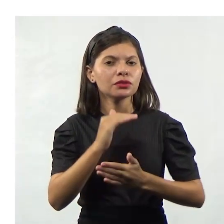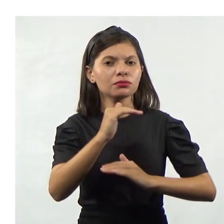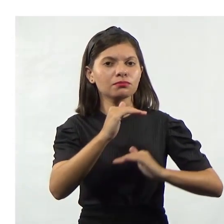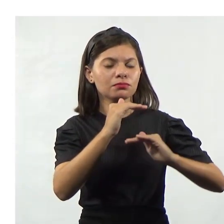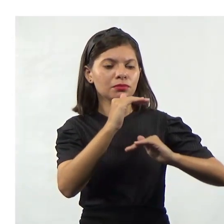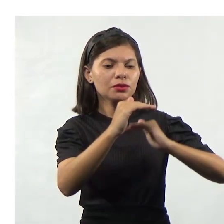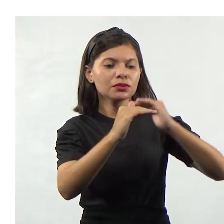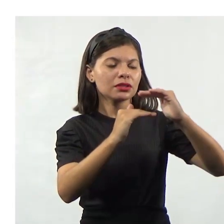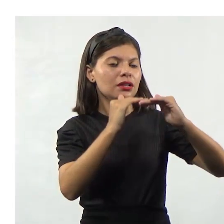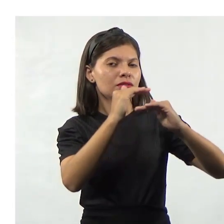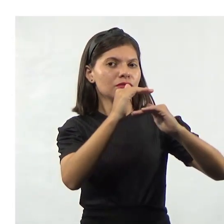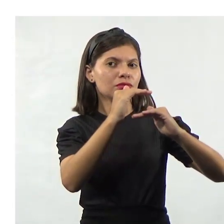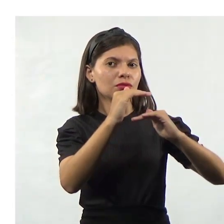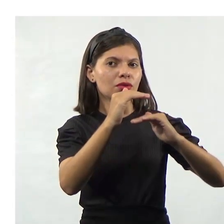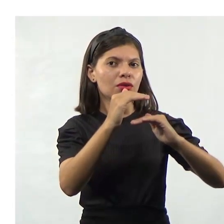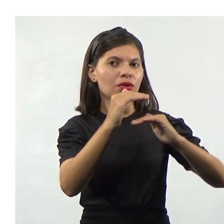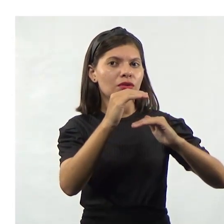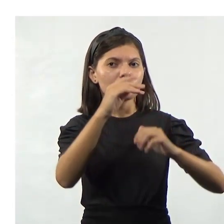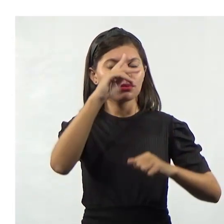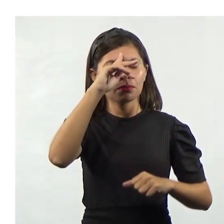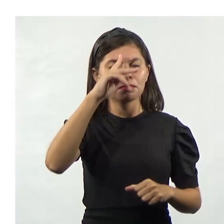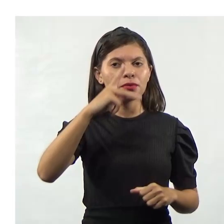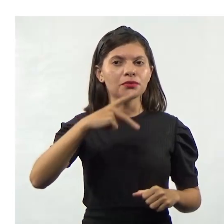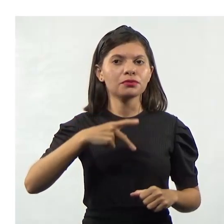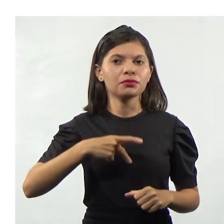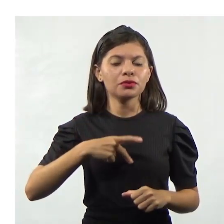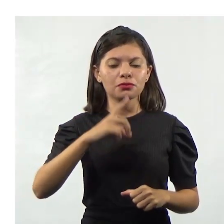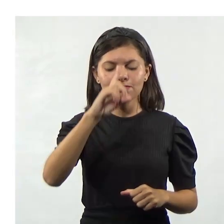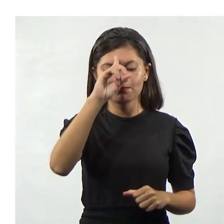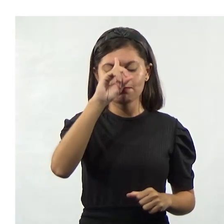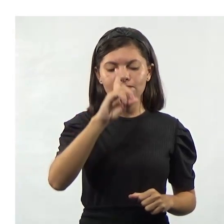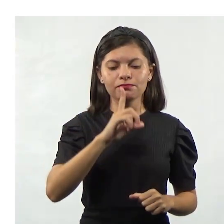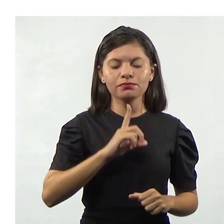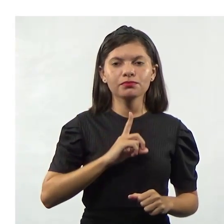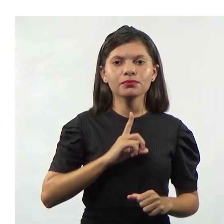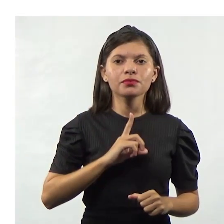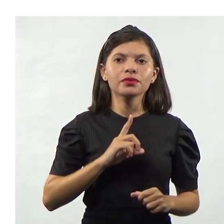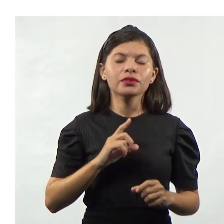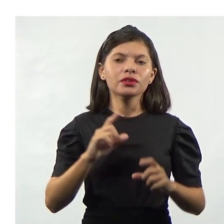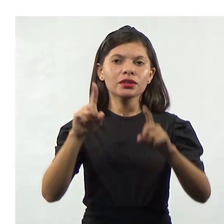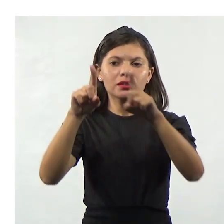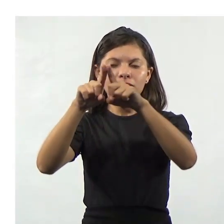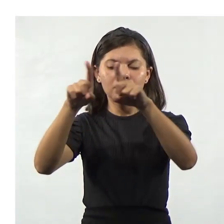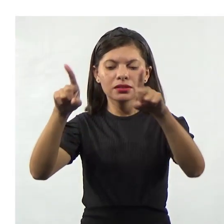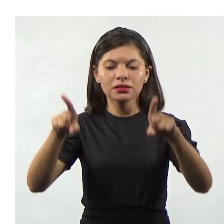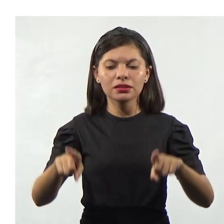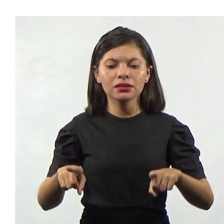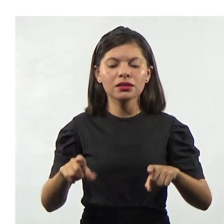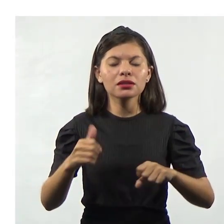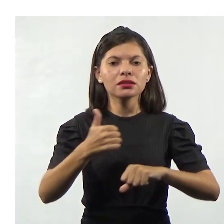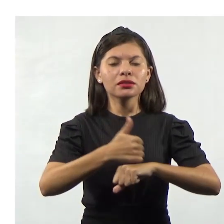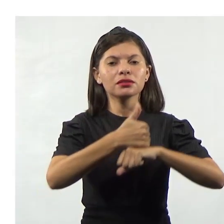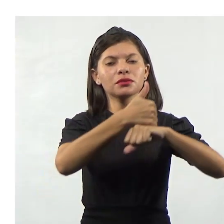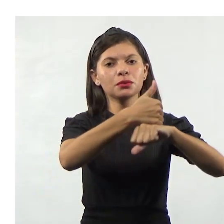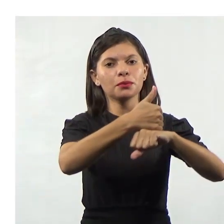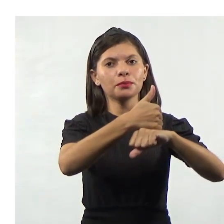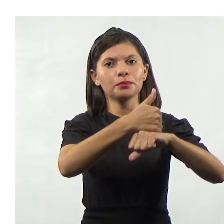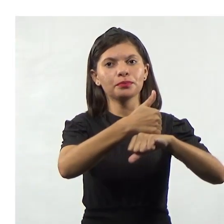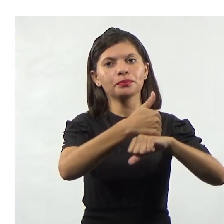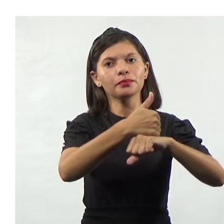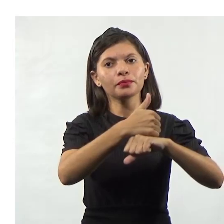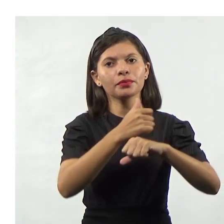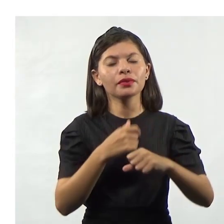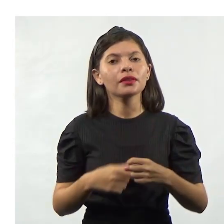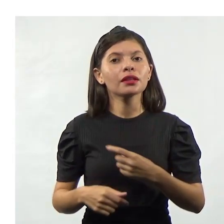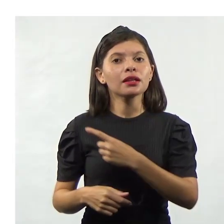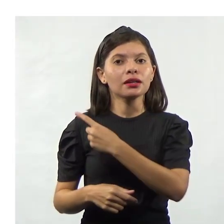licitação, de acordo com o perfil de cada servidor, tá bom? Então,